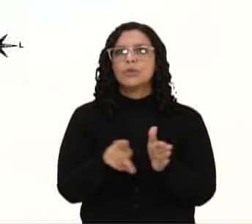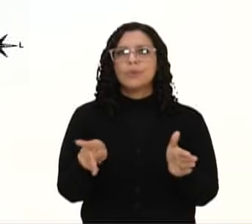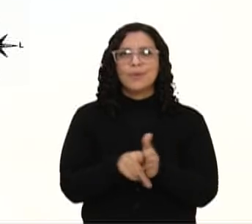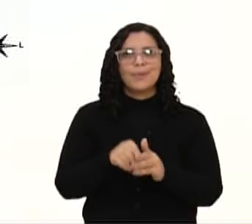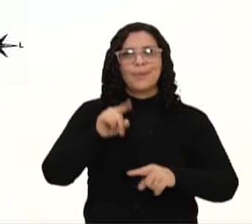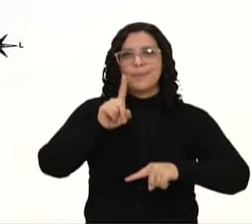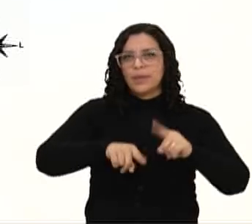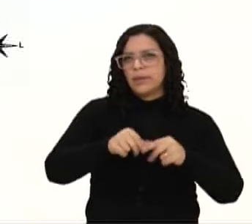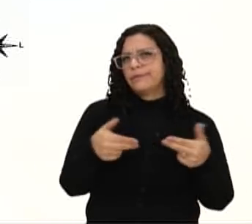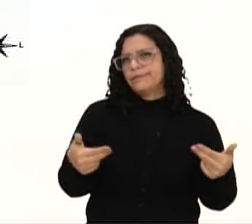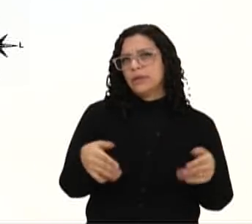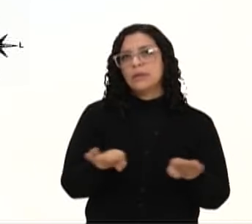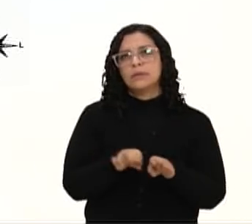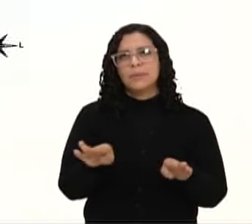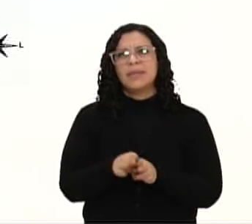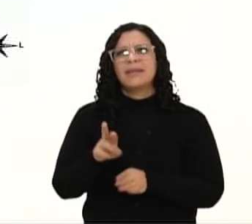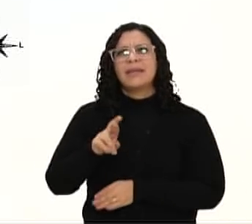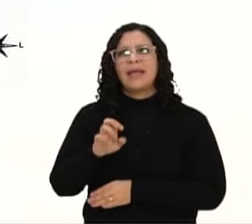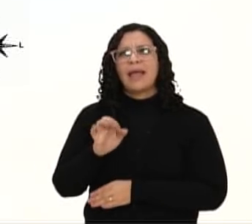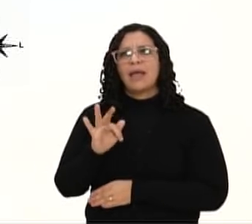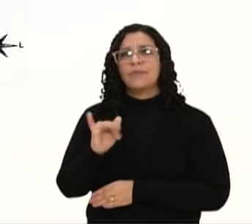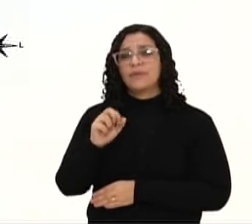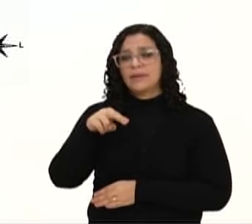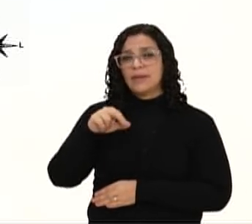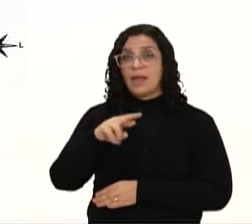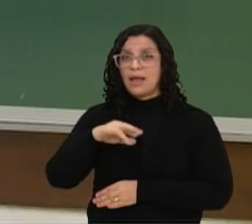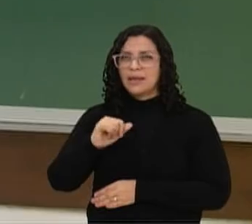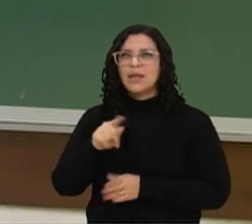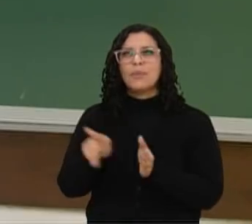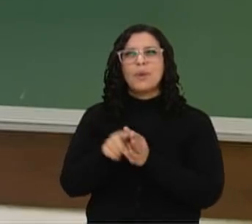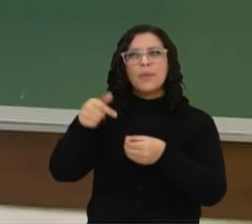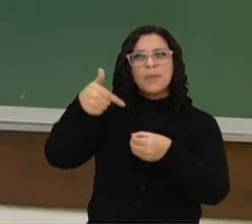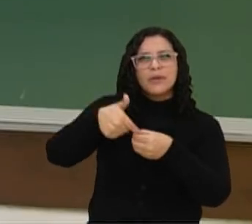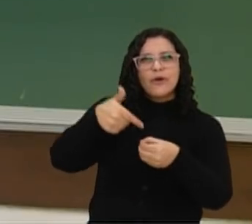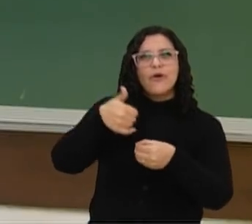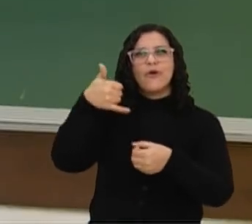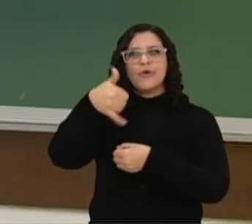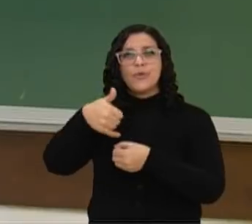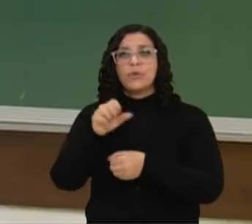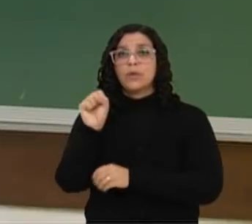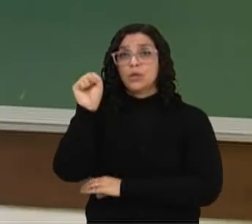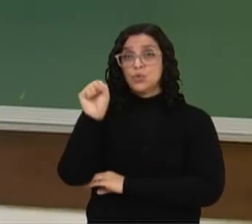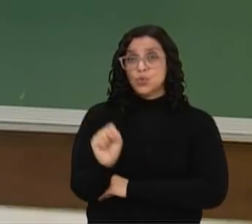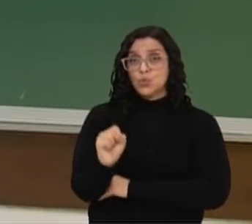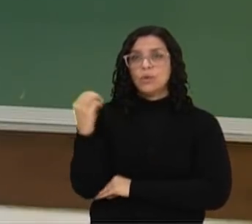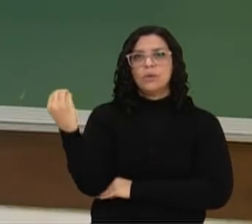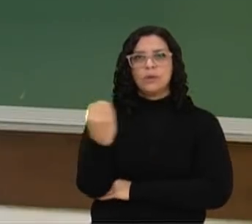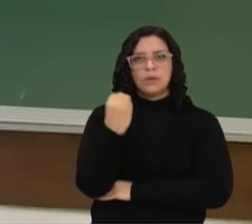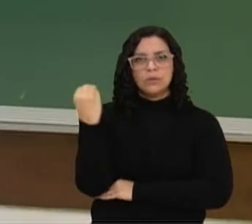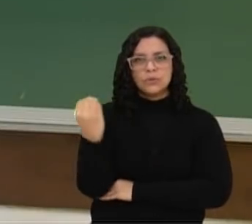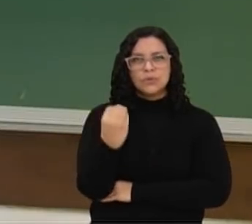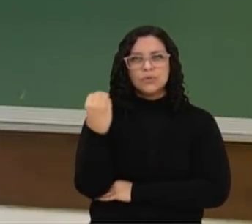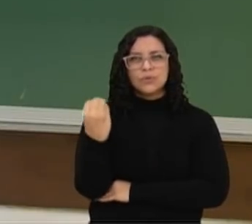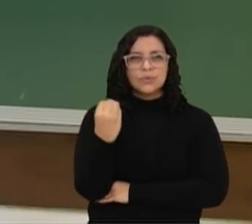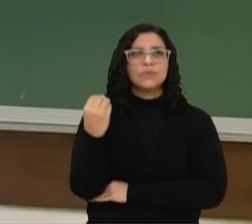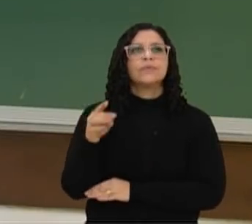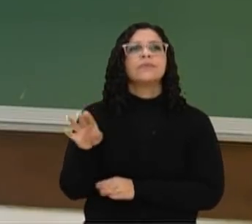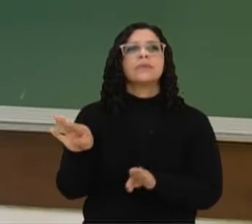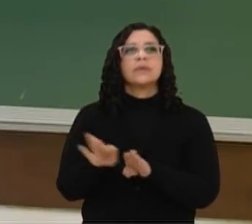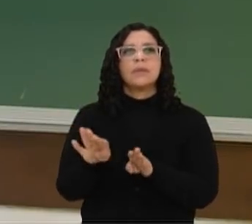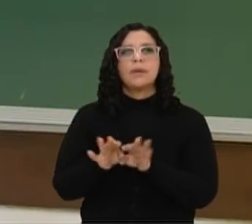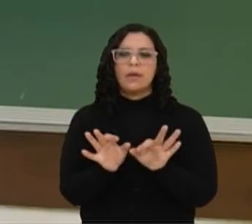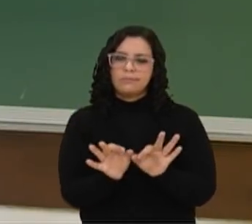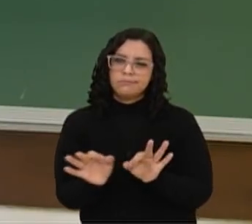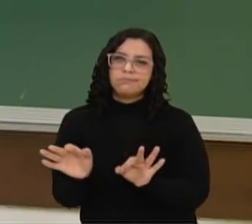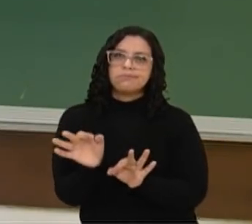minerais, as refinarias, enfim. Então nós vamos ter aqui no Rio Grande do Sul, na região de Porto Alegre, toda a parte